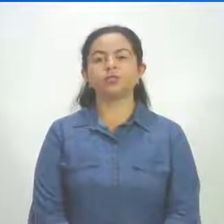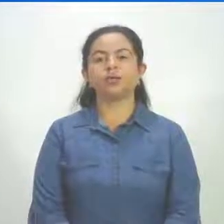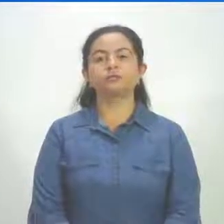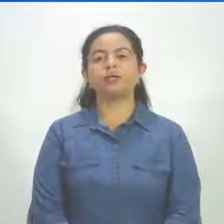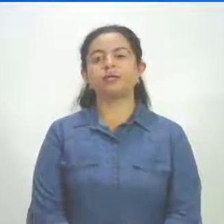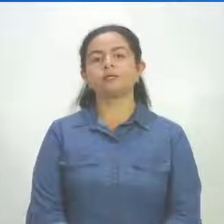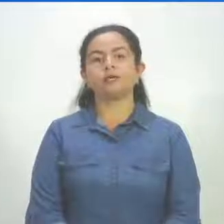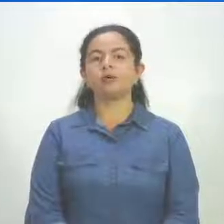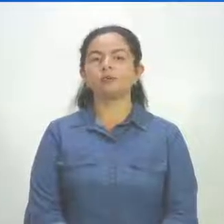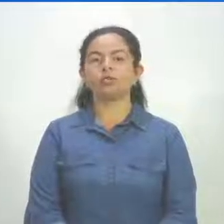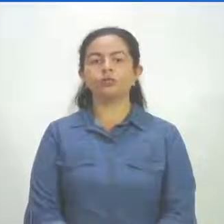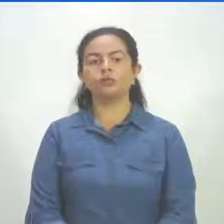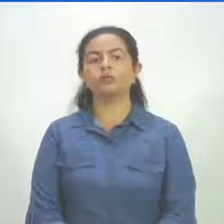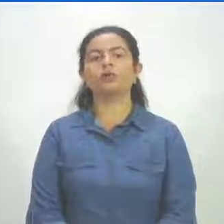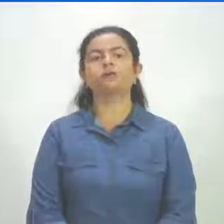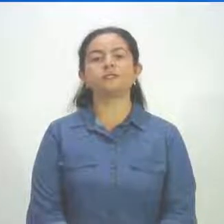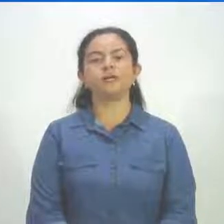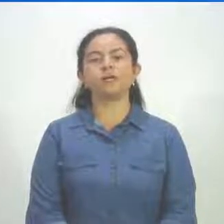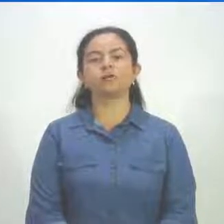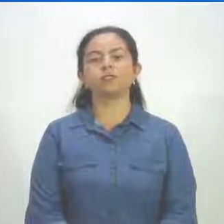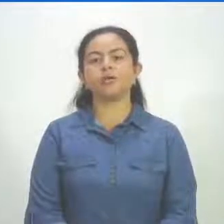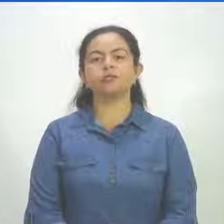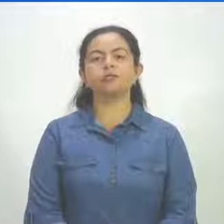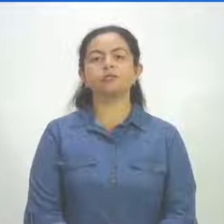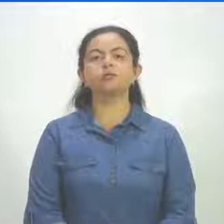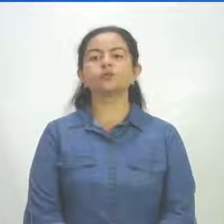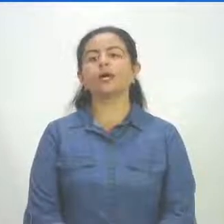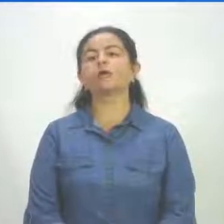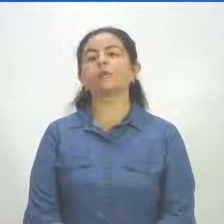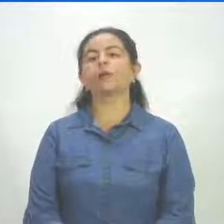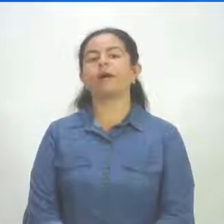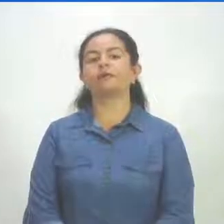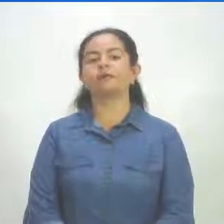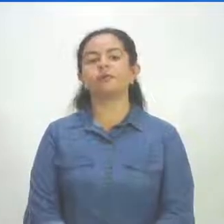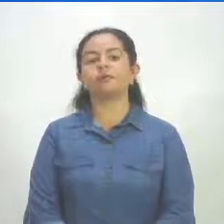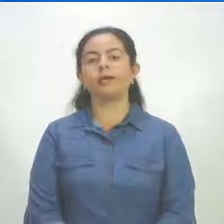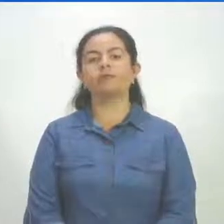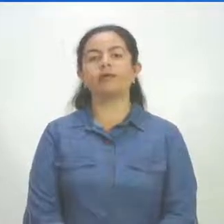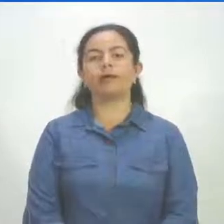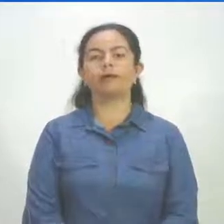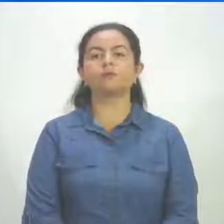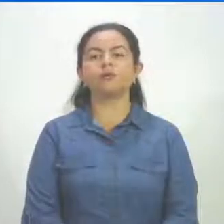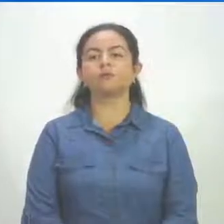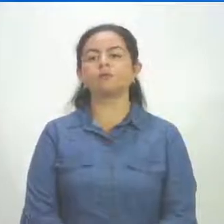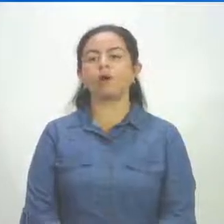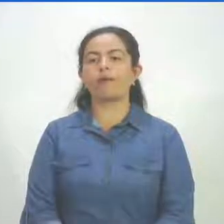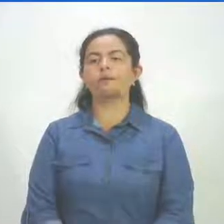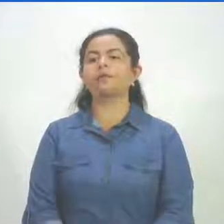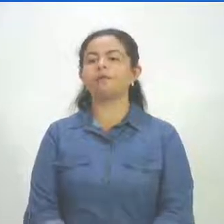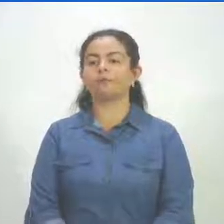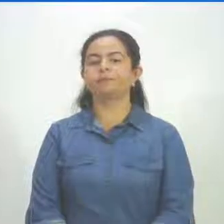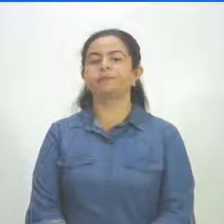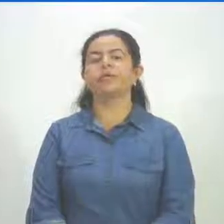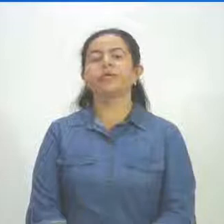relato de experiência tem como título Oficina com discentes do curso de Agropecuária do Ensino Médio Integrado Campus